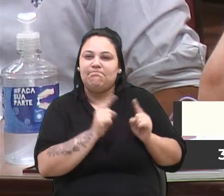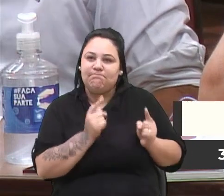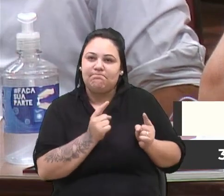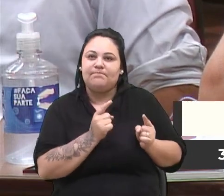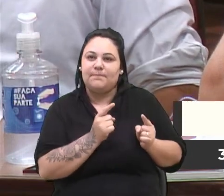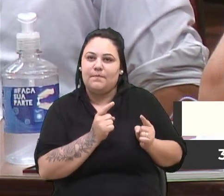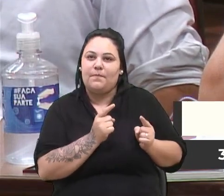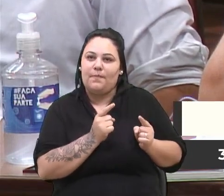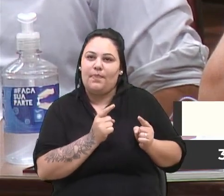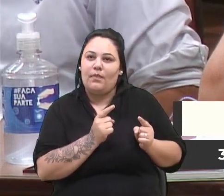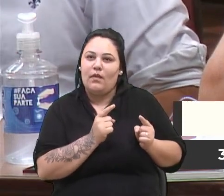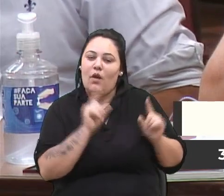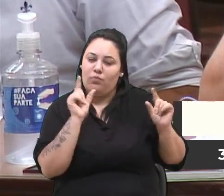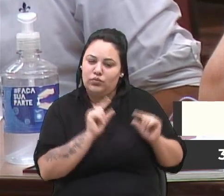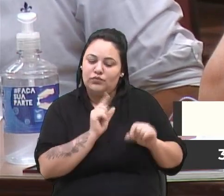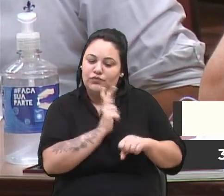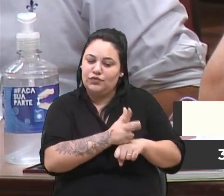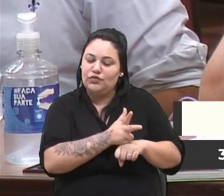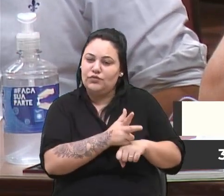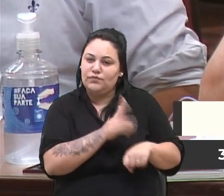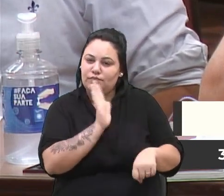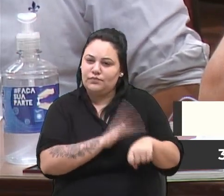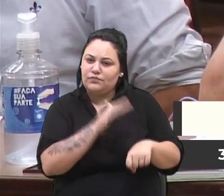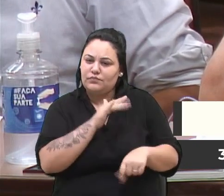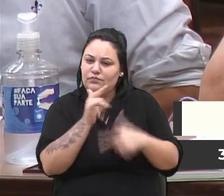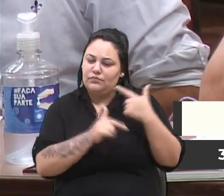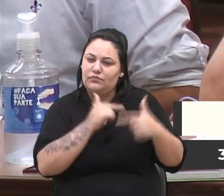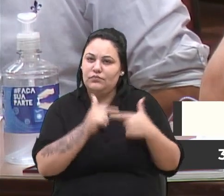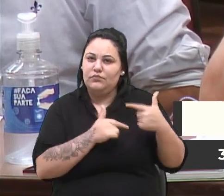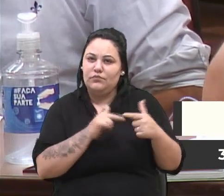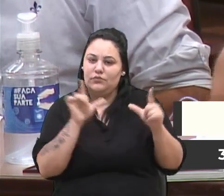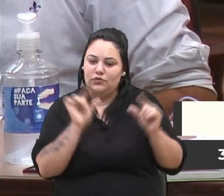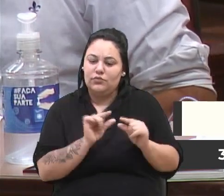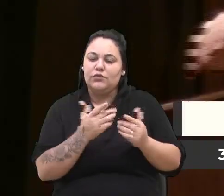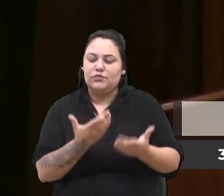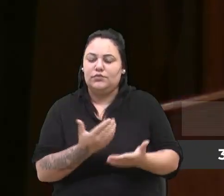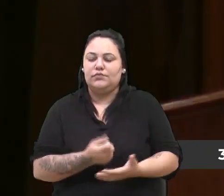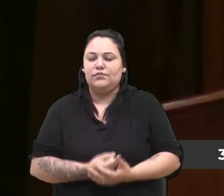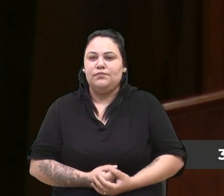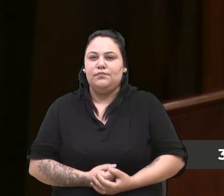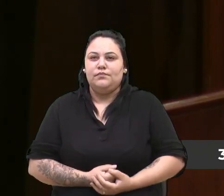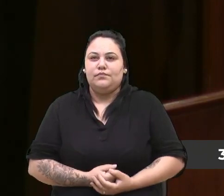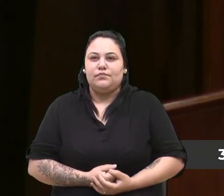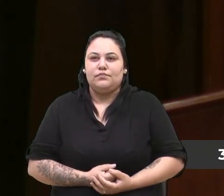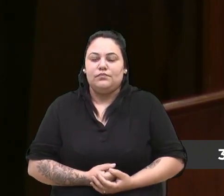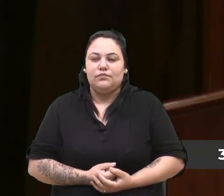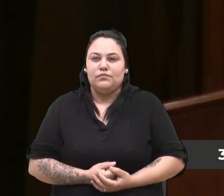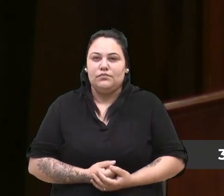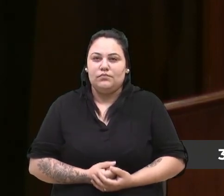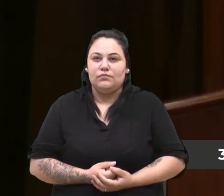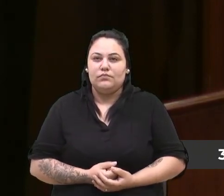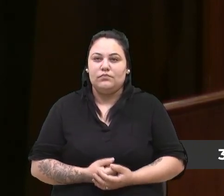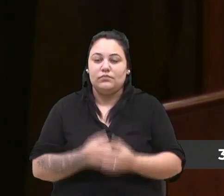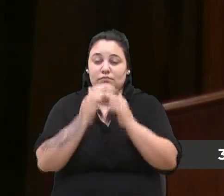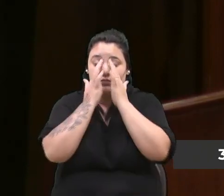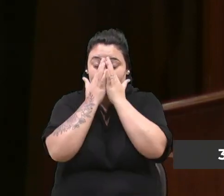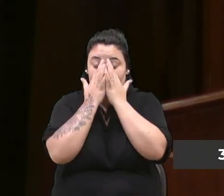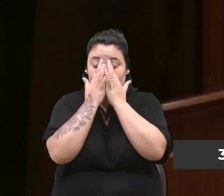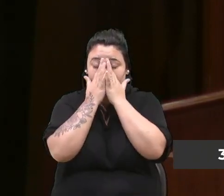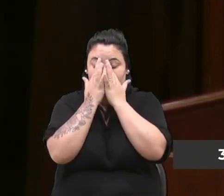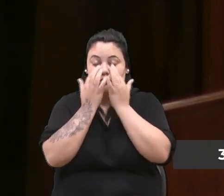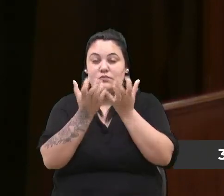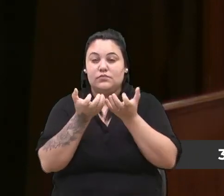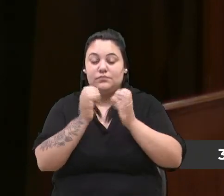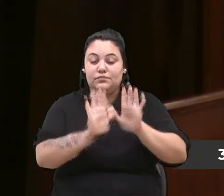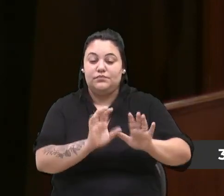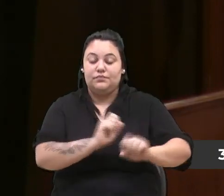menos vídeos e mais mutirões, então, para reduzir isso. Obrigado, vereador. Eu quero, de imediato aqui, deixar claro, antes de passar a parte